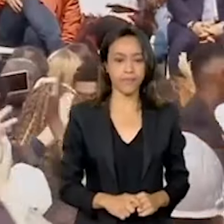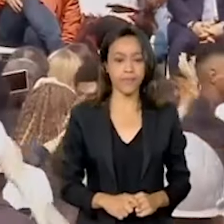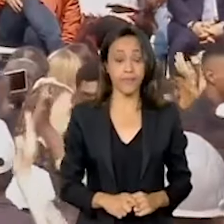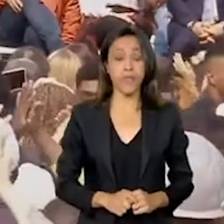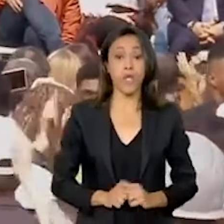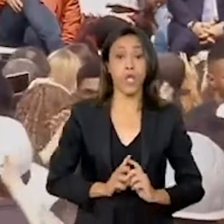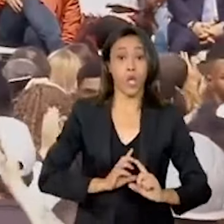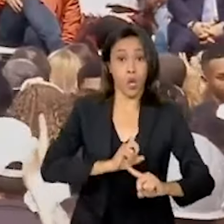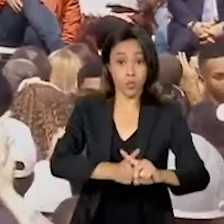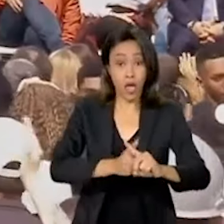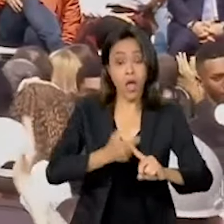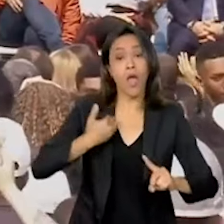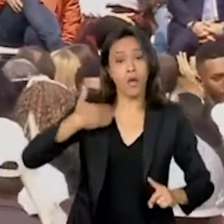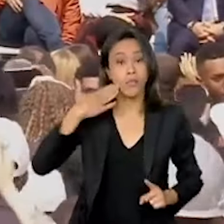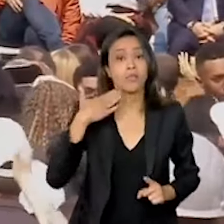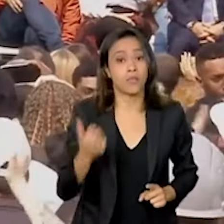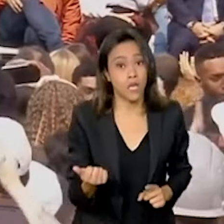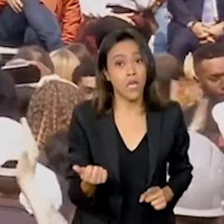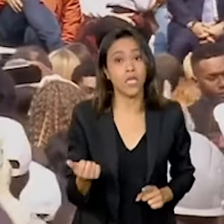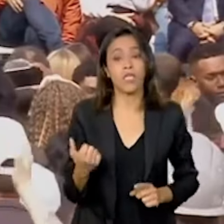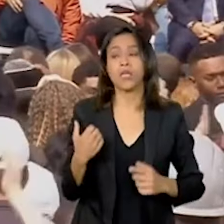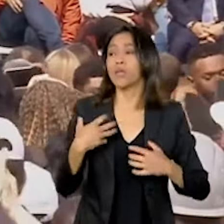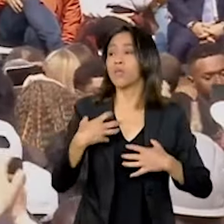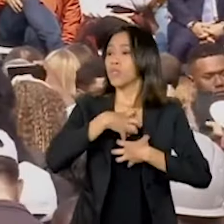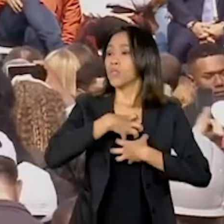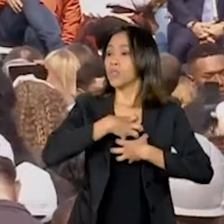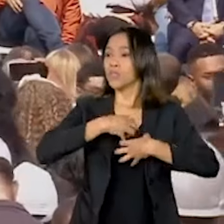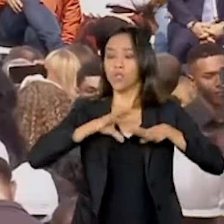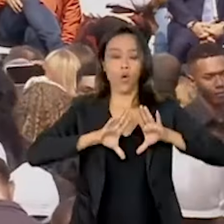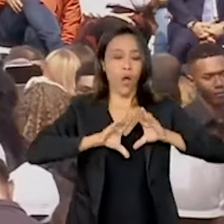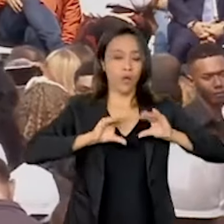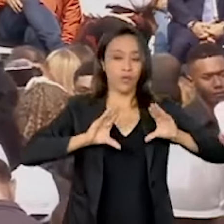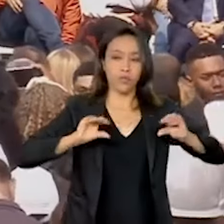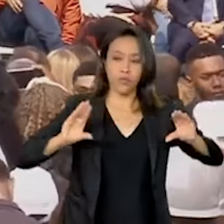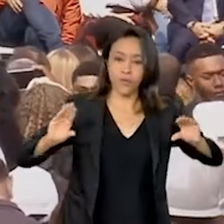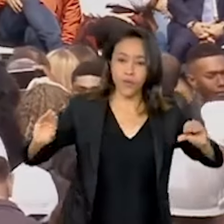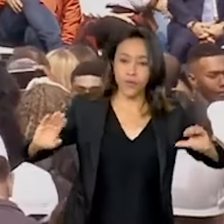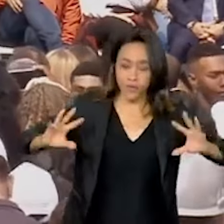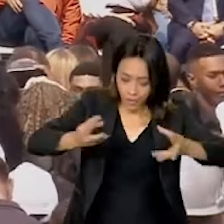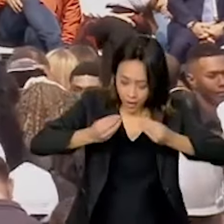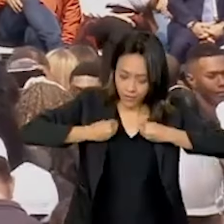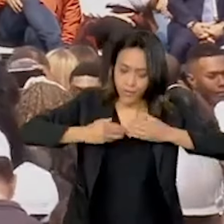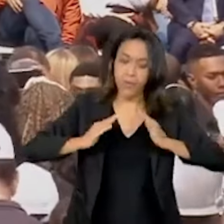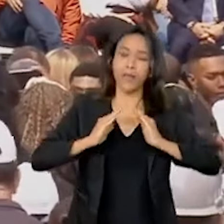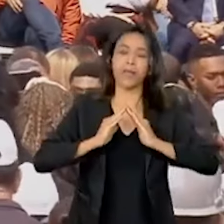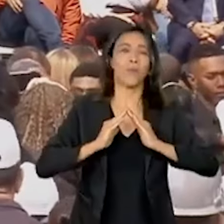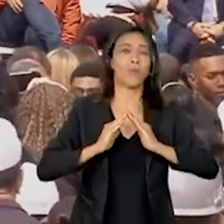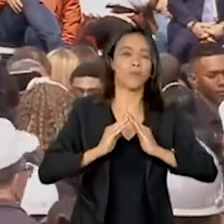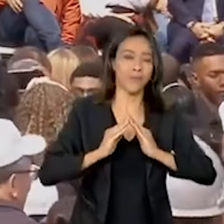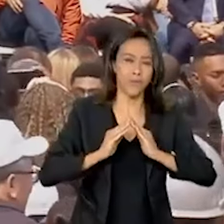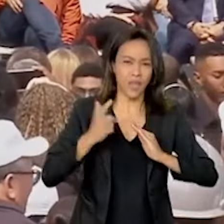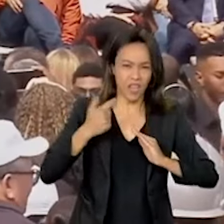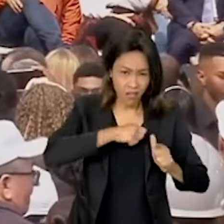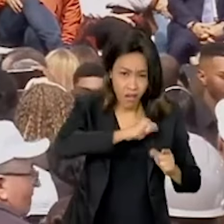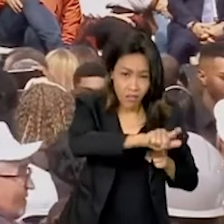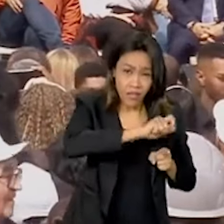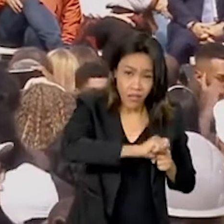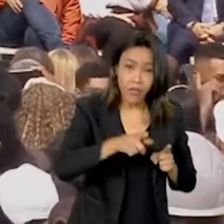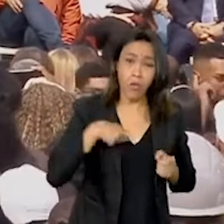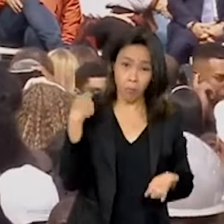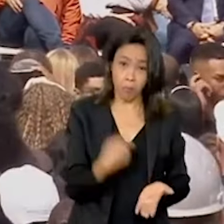Porque eu sei o conforto de uma pessoa que recebe uma casa. Eu paguei aluguel quando eu